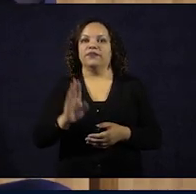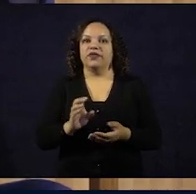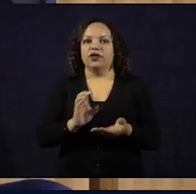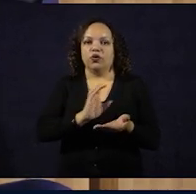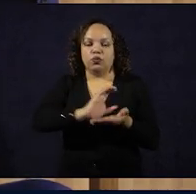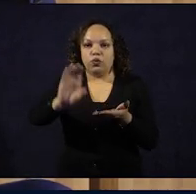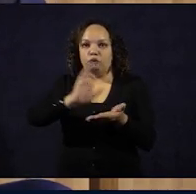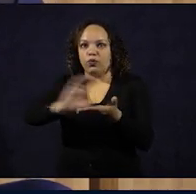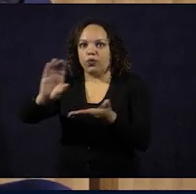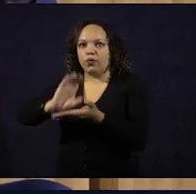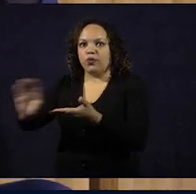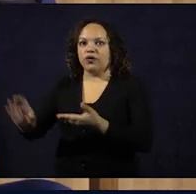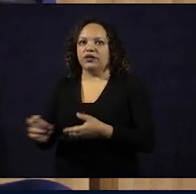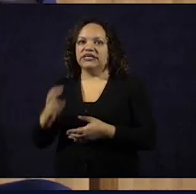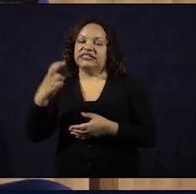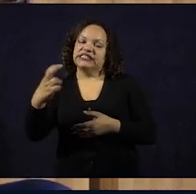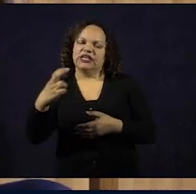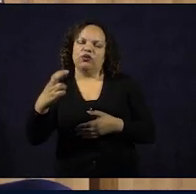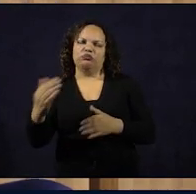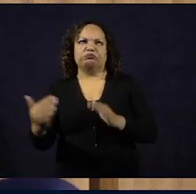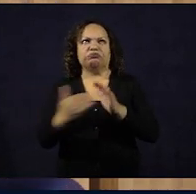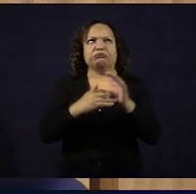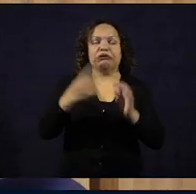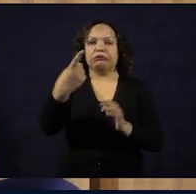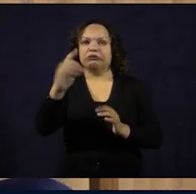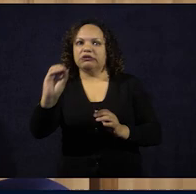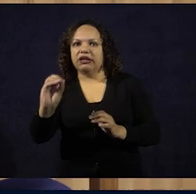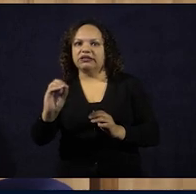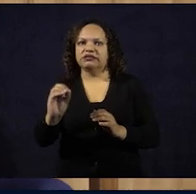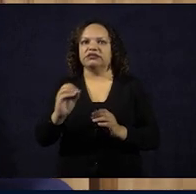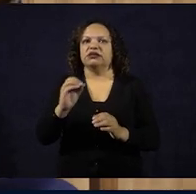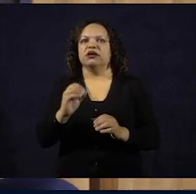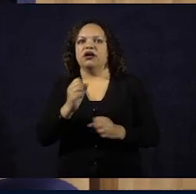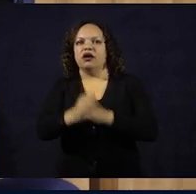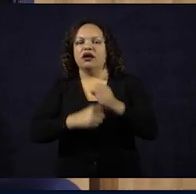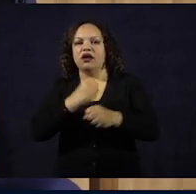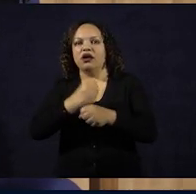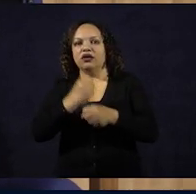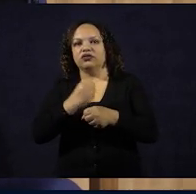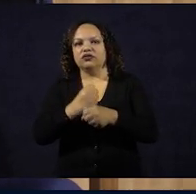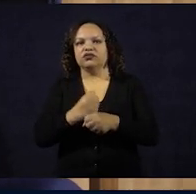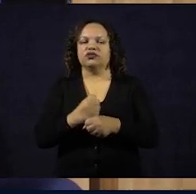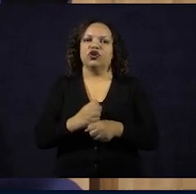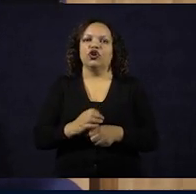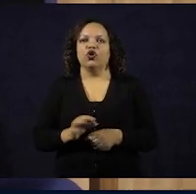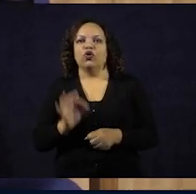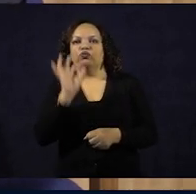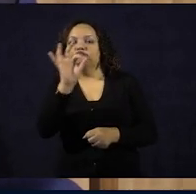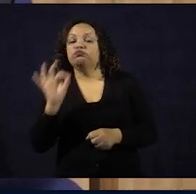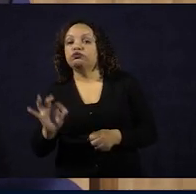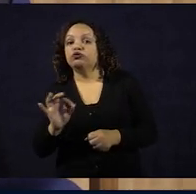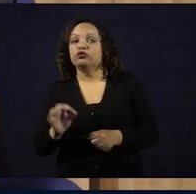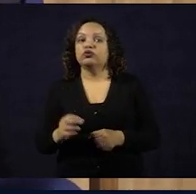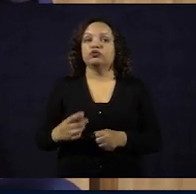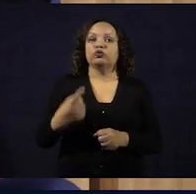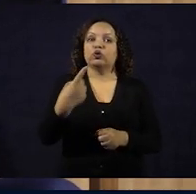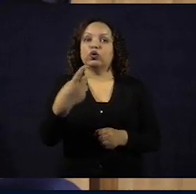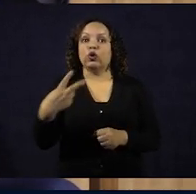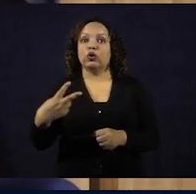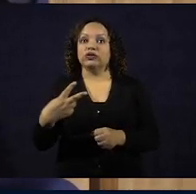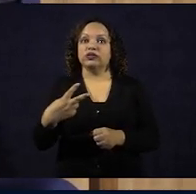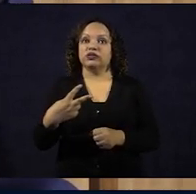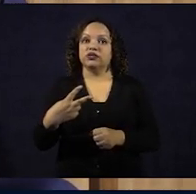por 5 e 10 anos e a taxa de juros foi entre inflação mais 12